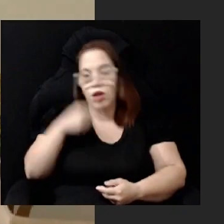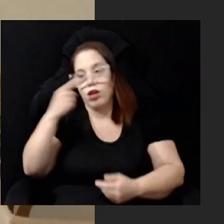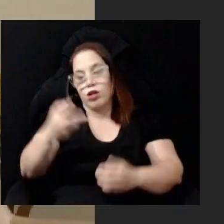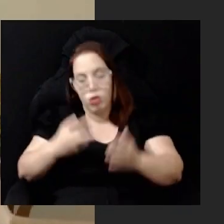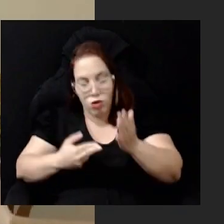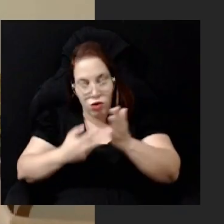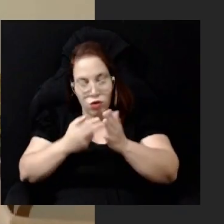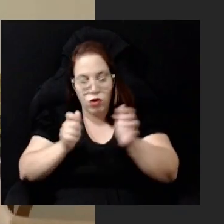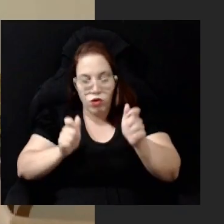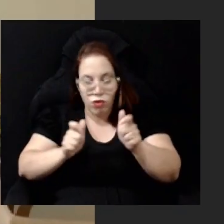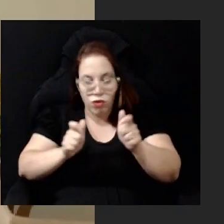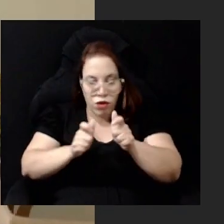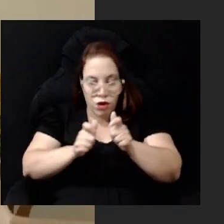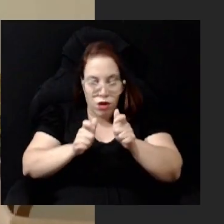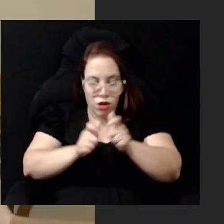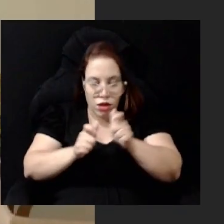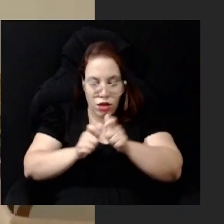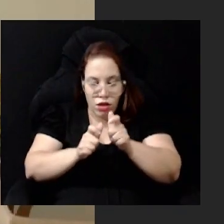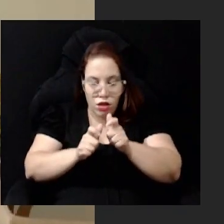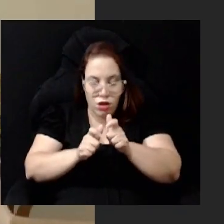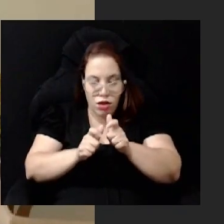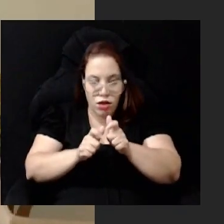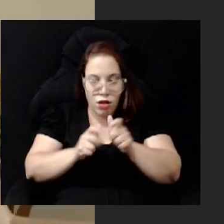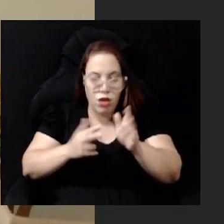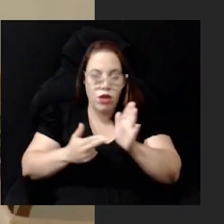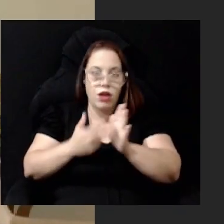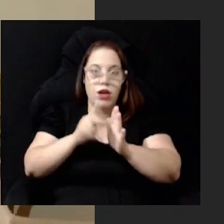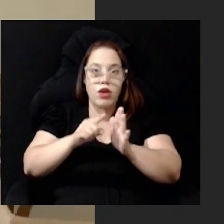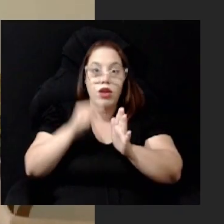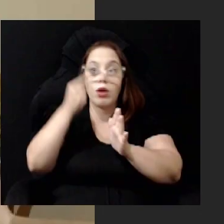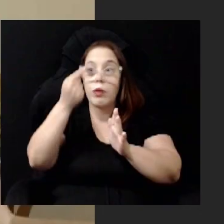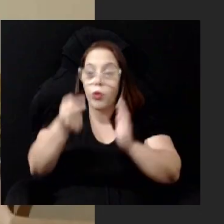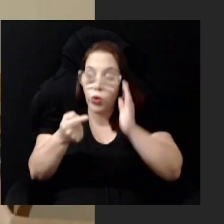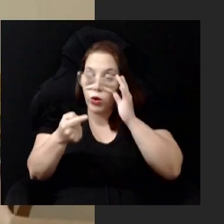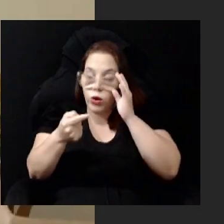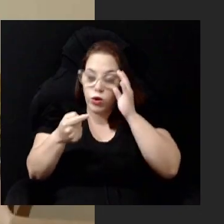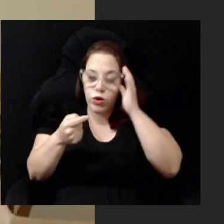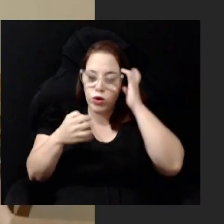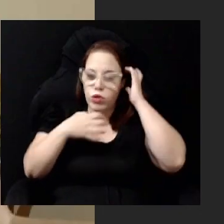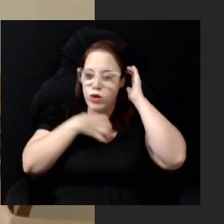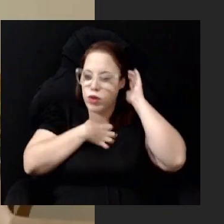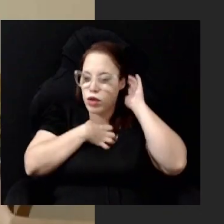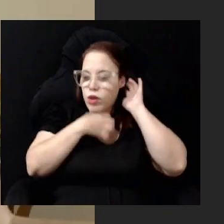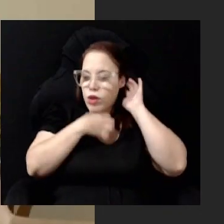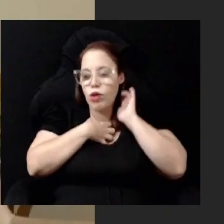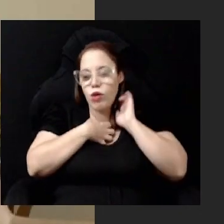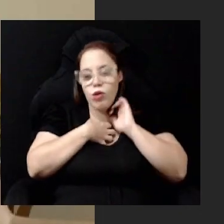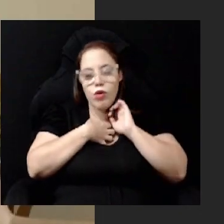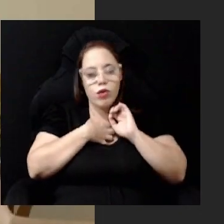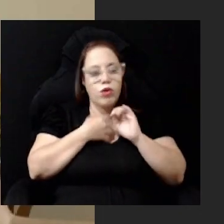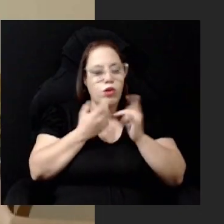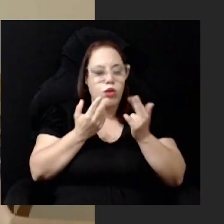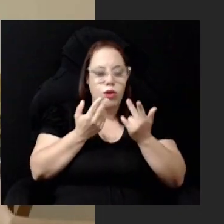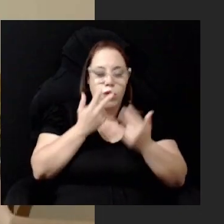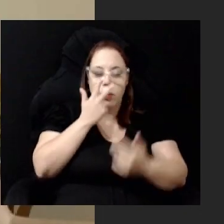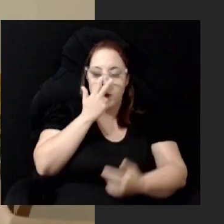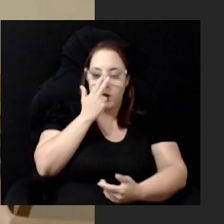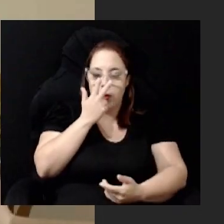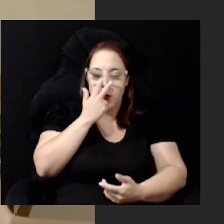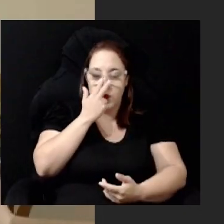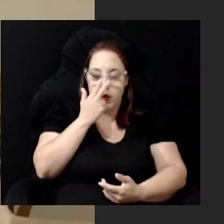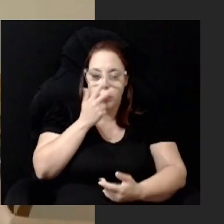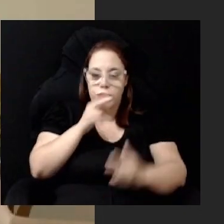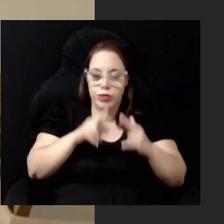tentar reduzir o tamanho do tumor e vou para uma cirurgia depois. E os sintomas também vão ser muito parecidos. Então, não tem